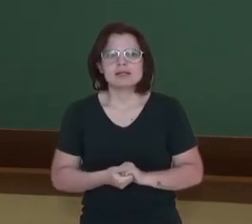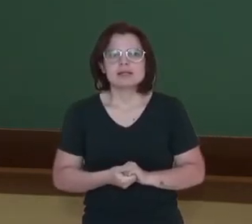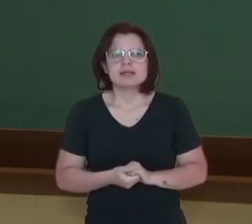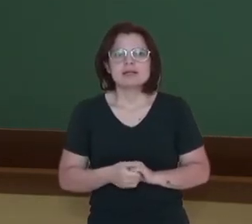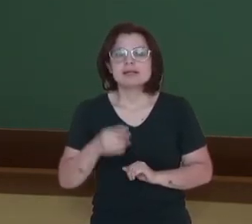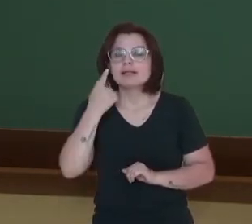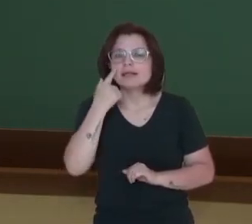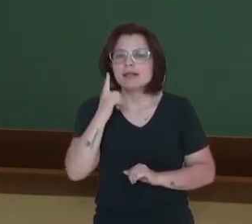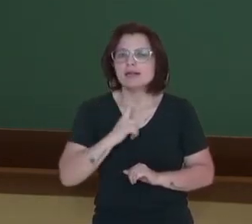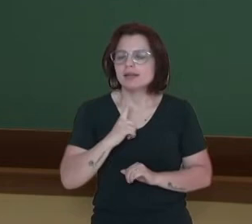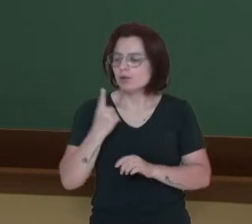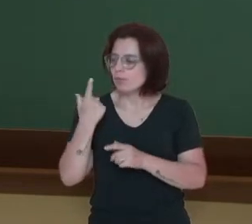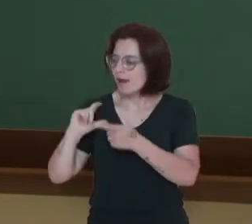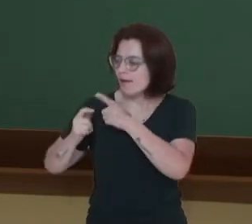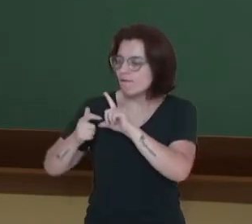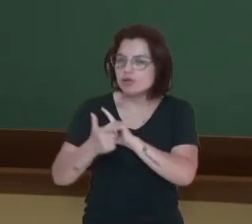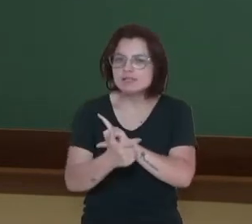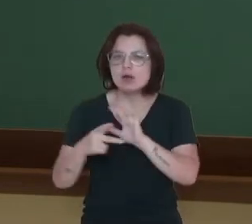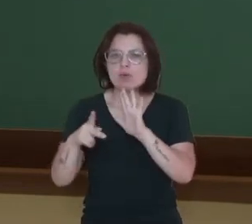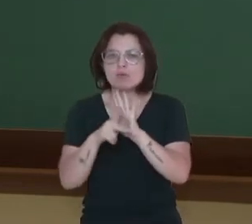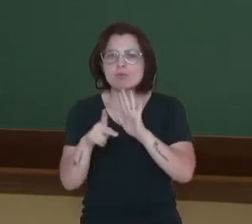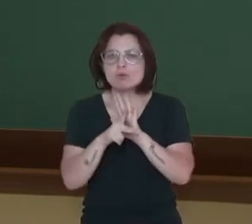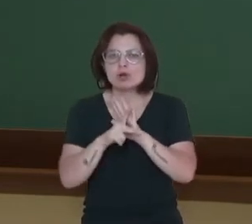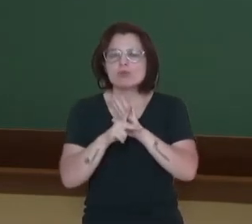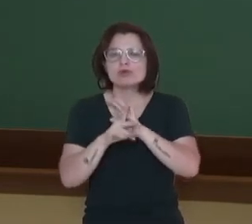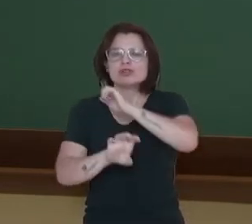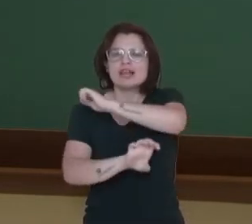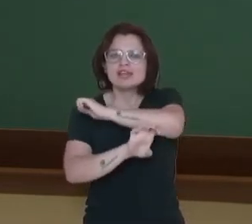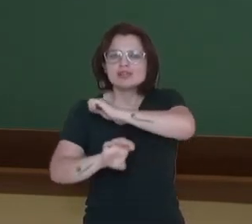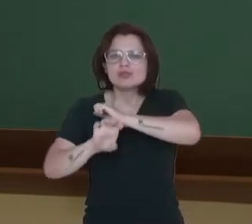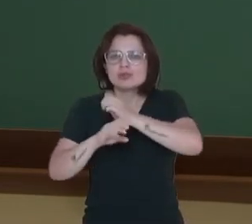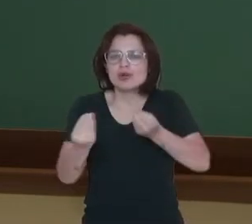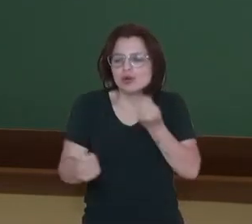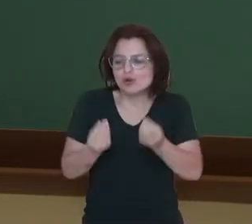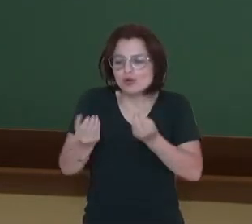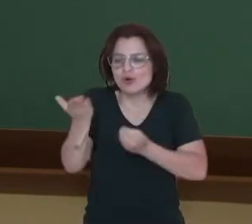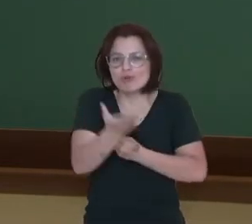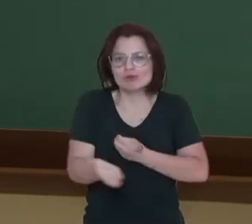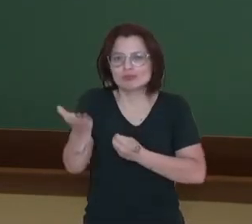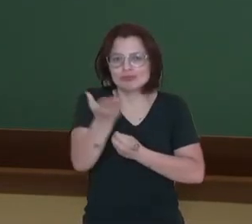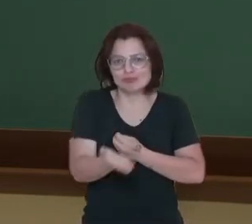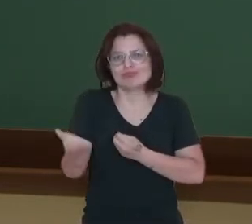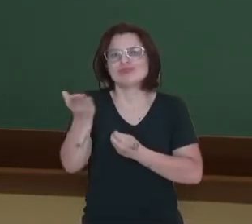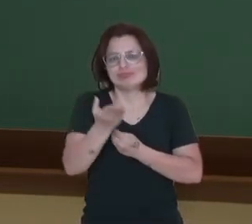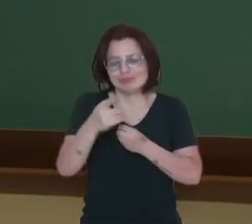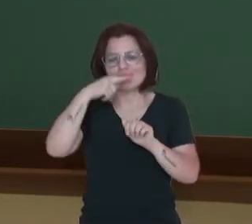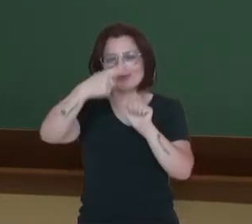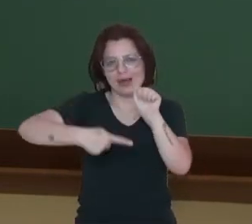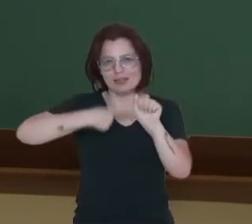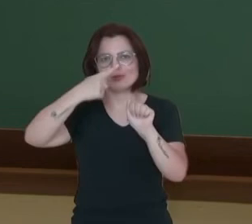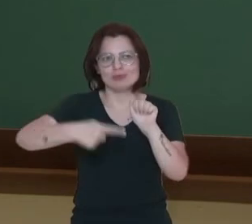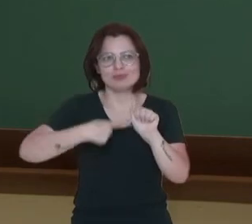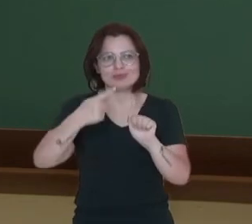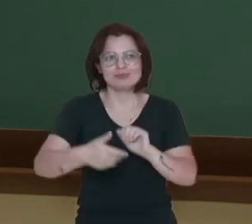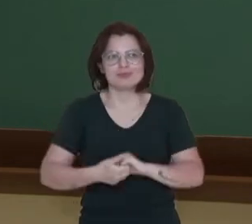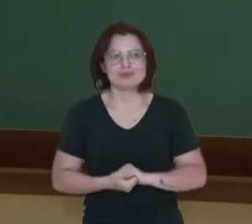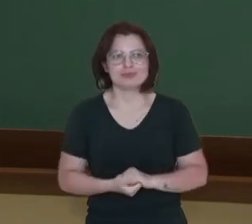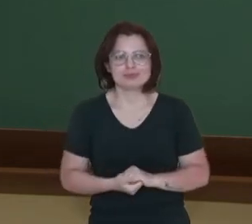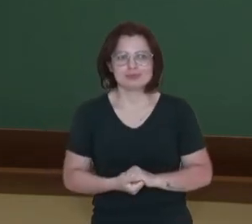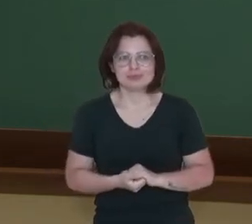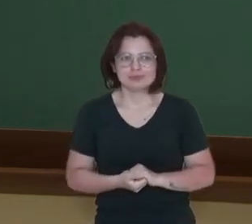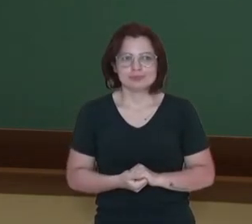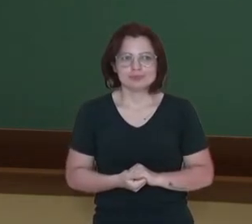uma revolução estrutural, ou seja, da forma como essa matéria se apresenta, essas substâncias acontecem.